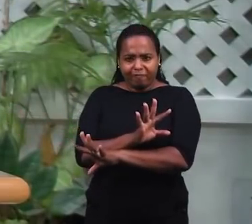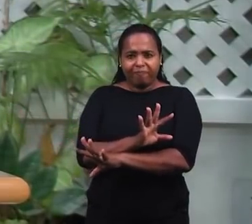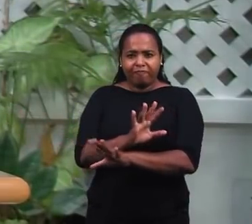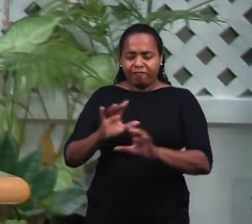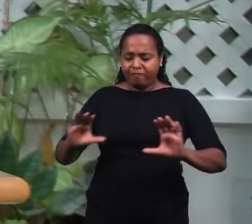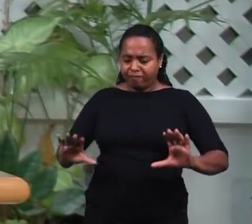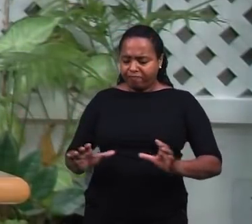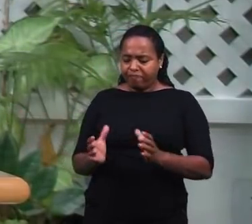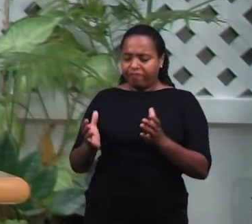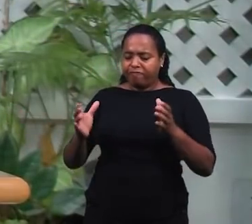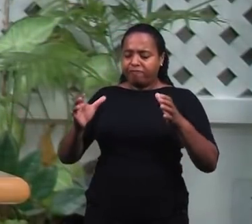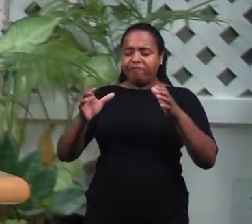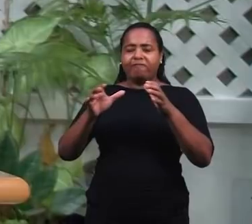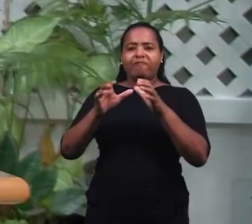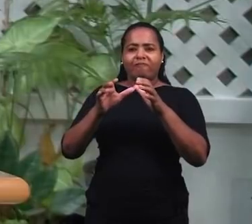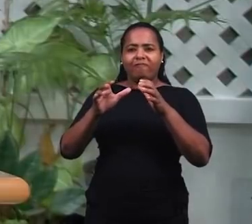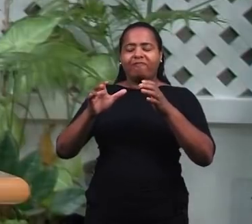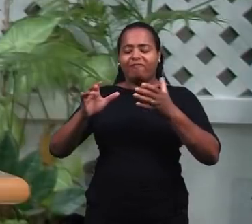cântaro